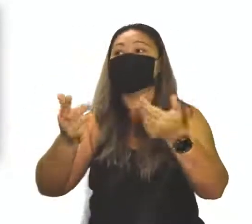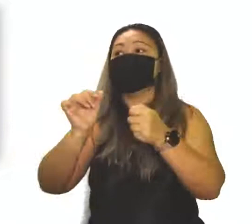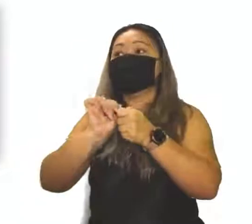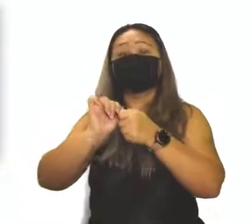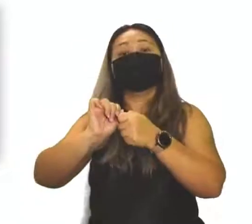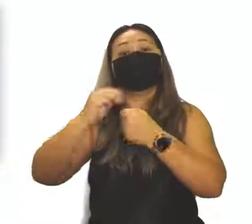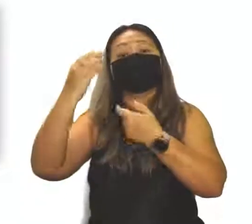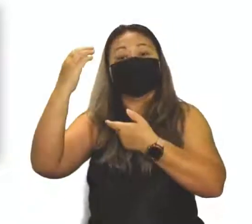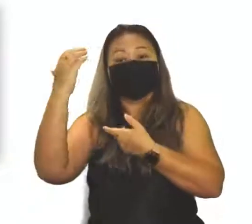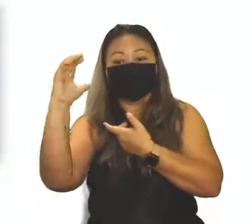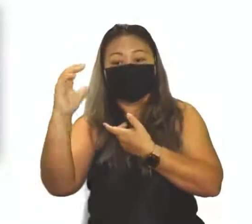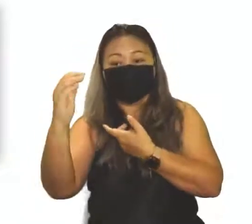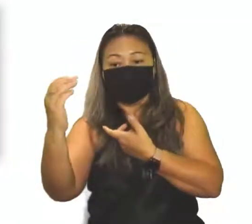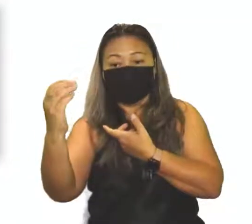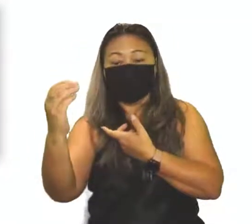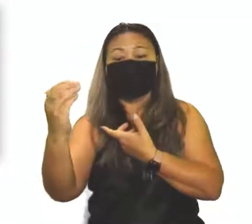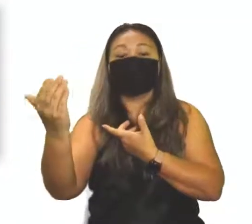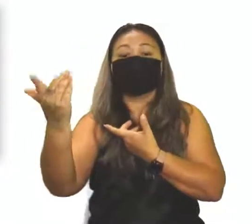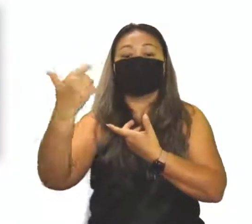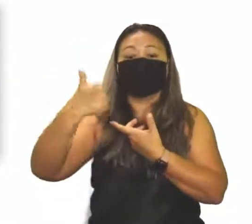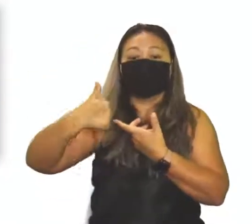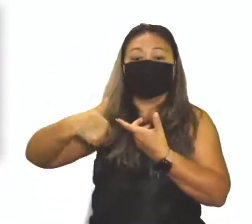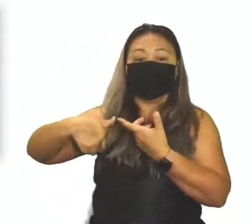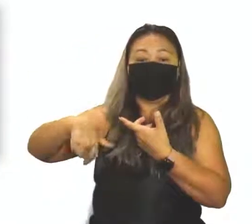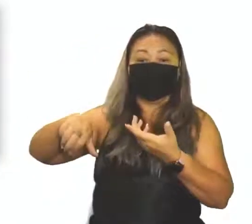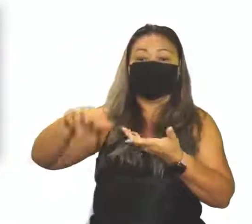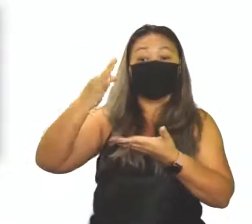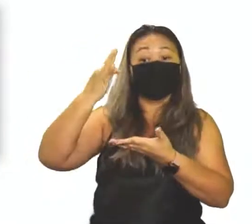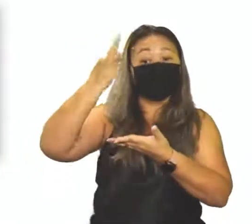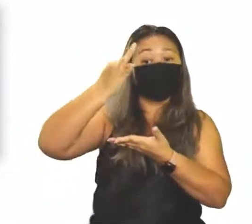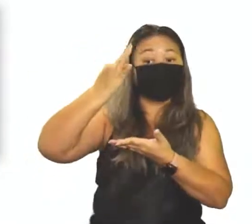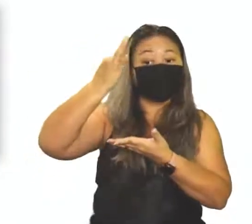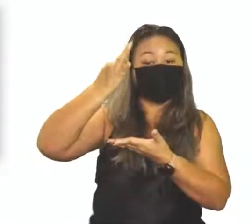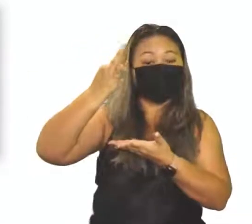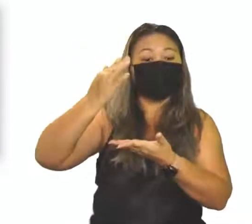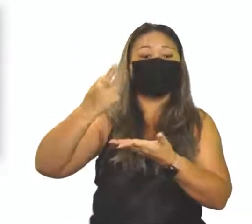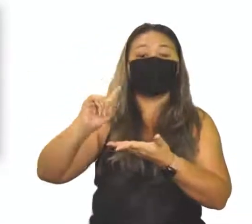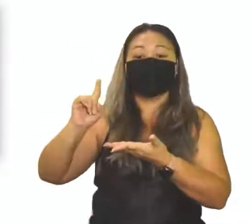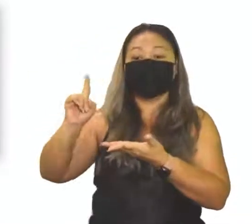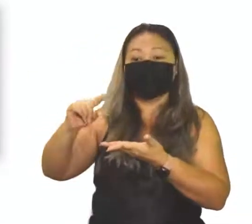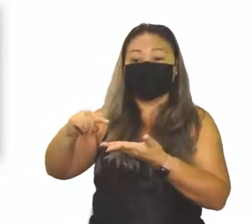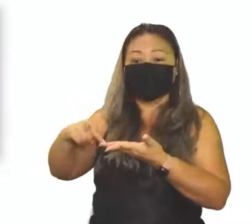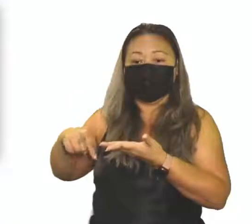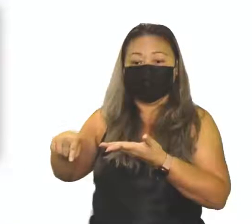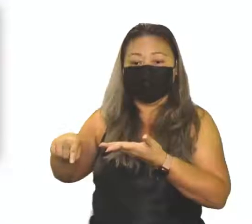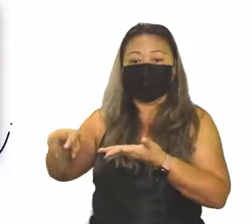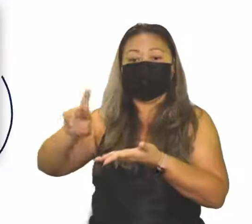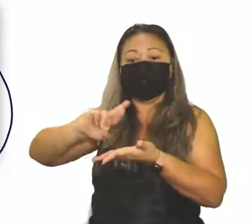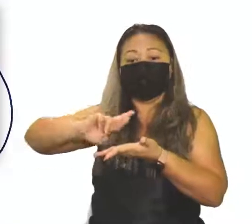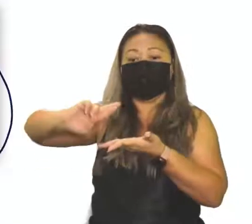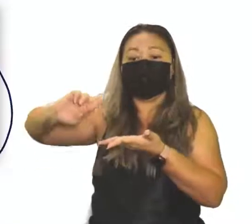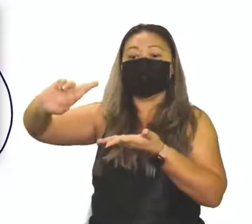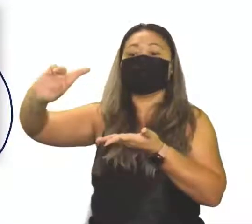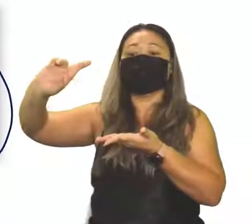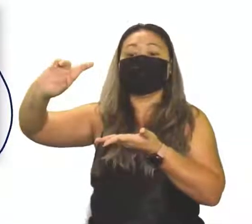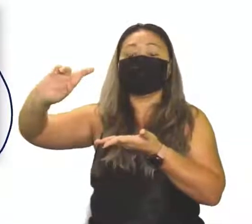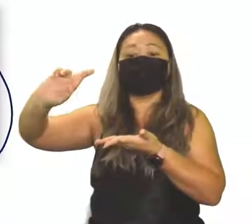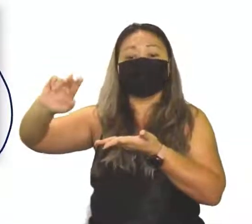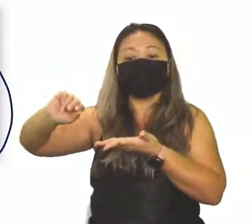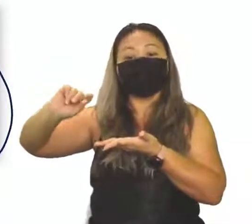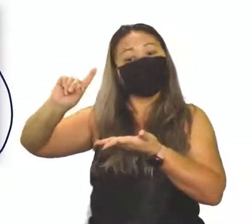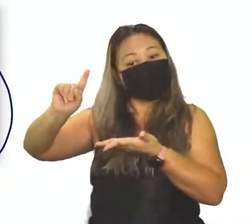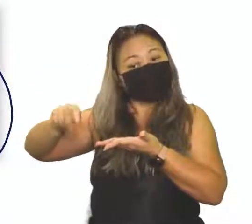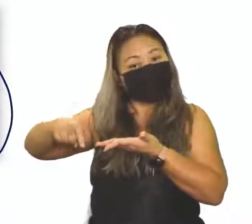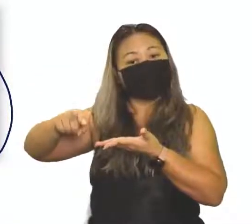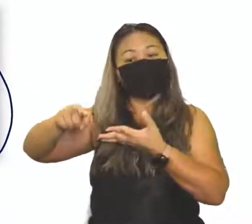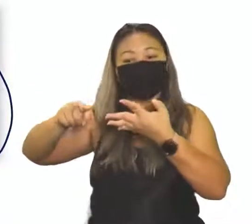O científico, ó, o conhecimento filosófico aqui embaixo. O conhecimento religioso, né?